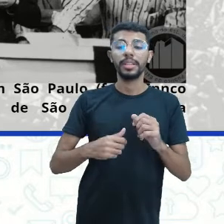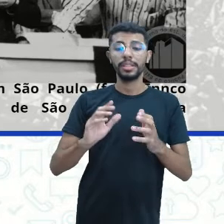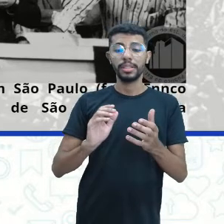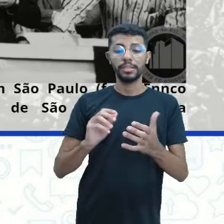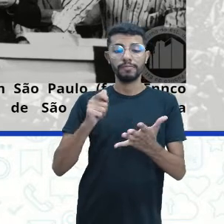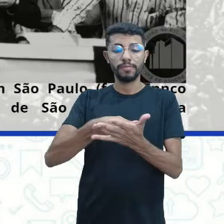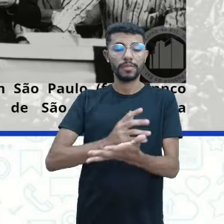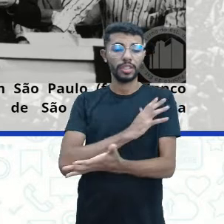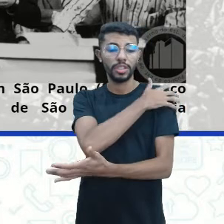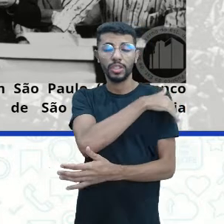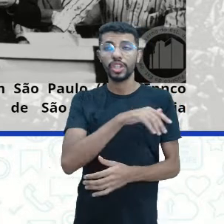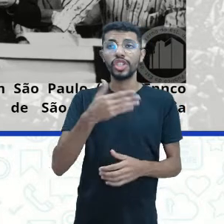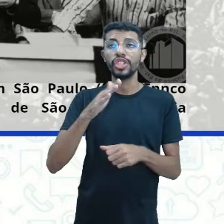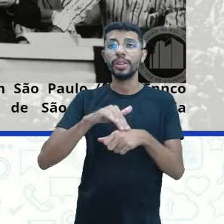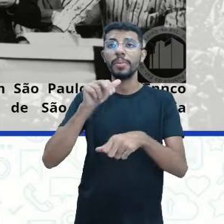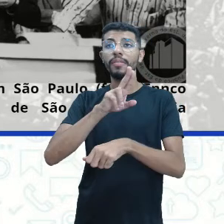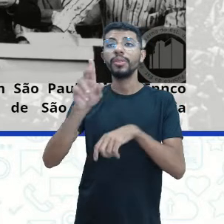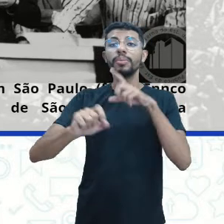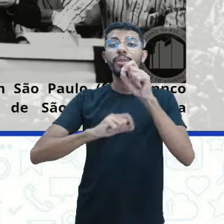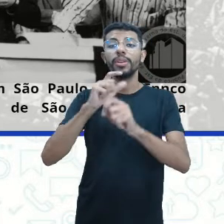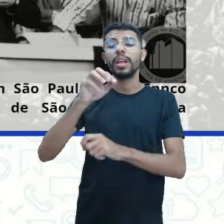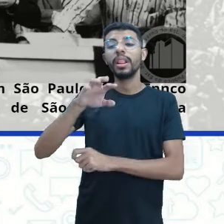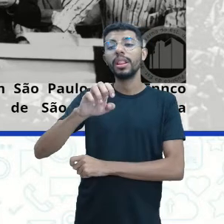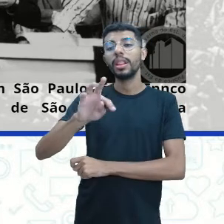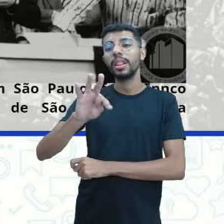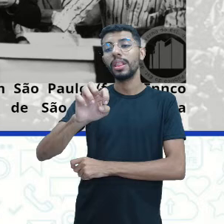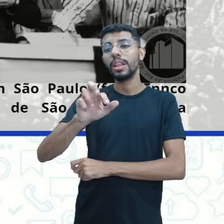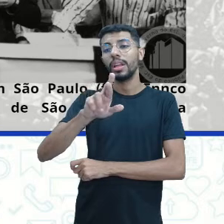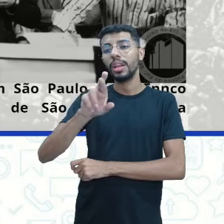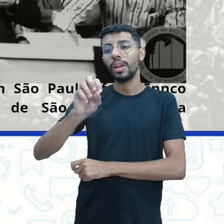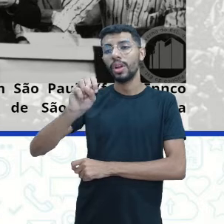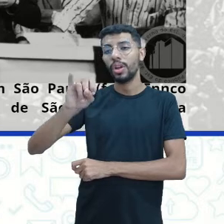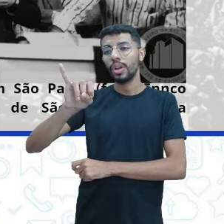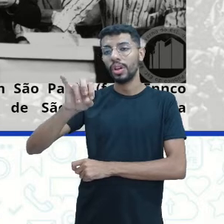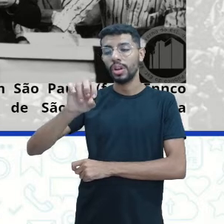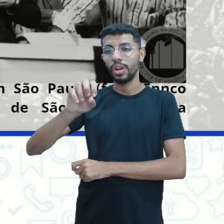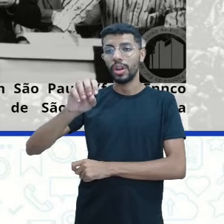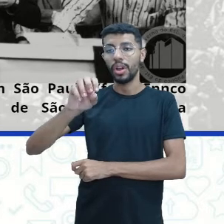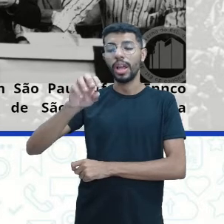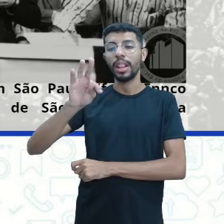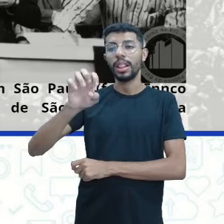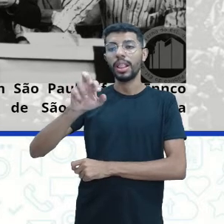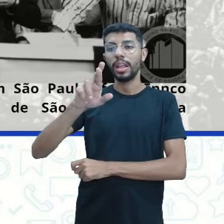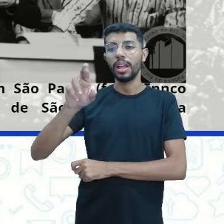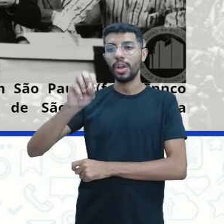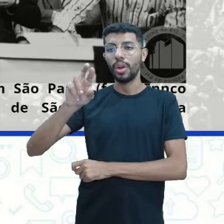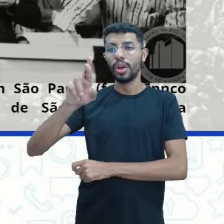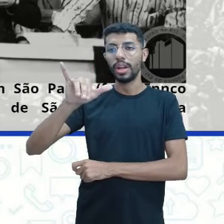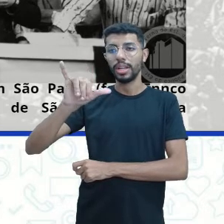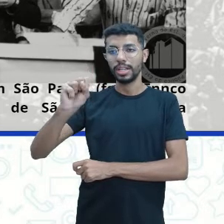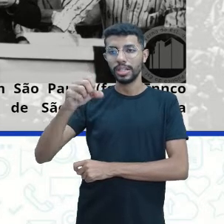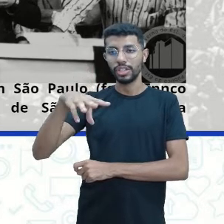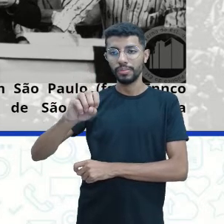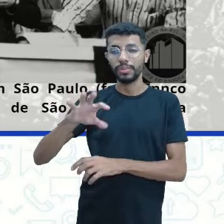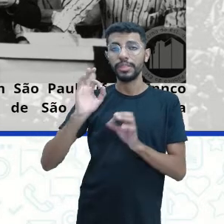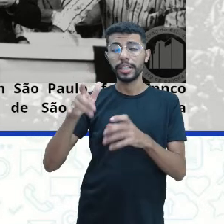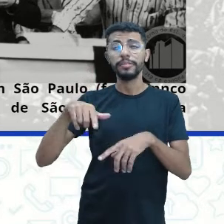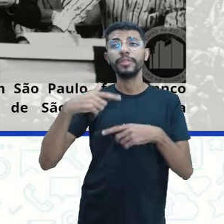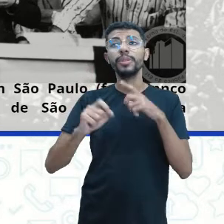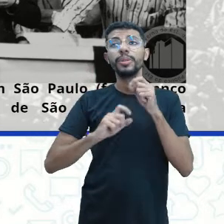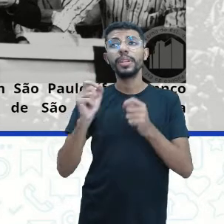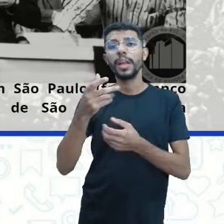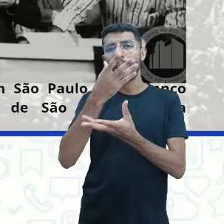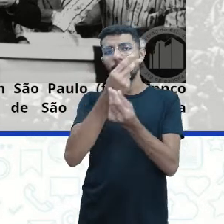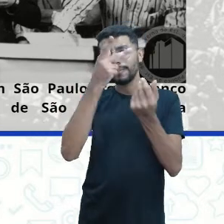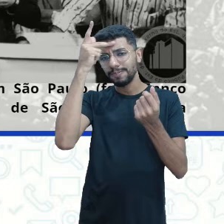se levantaram, que foram até para a luta armada contra a ditadura. Mas muita gente foi perseguido e foi